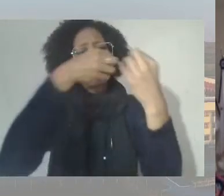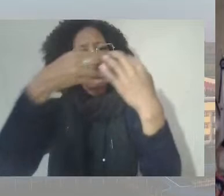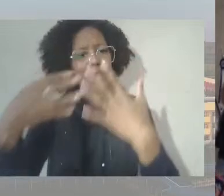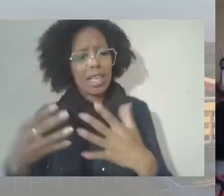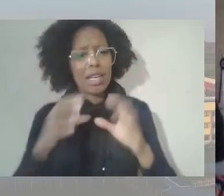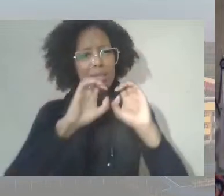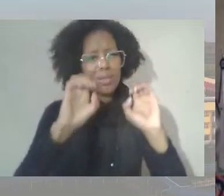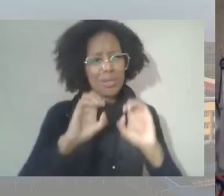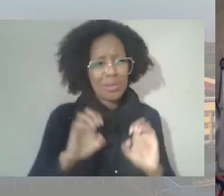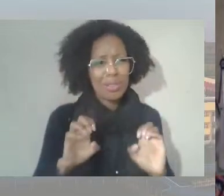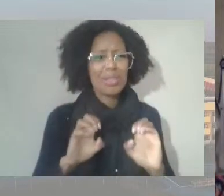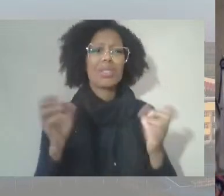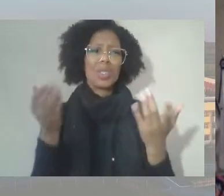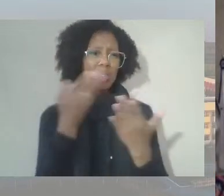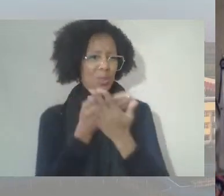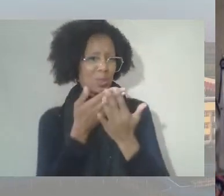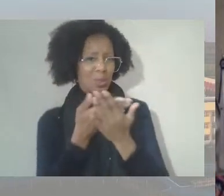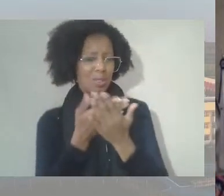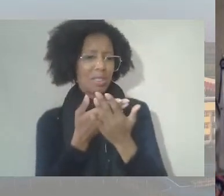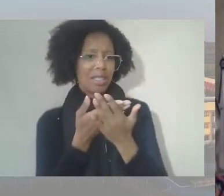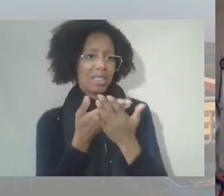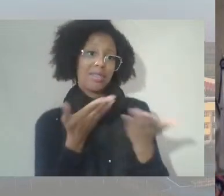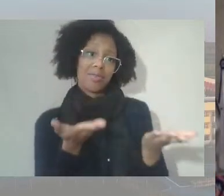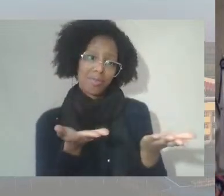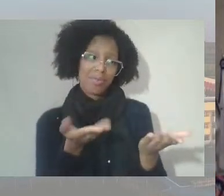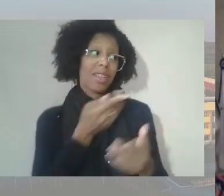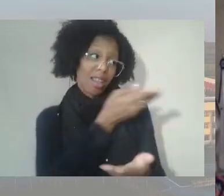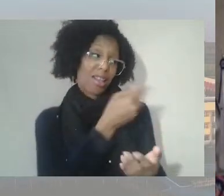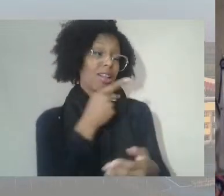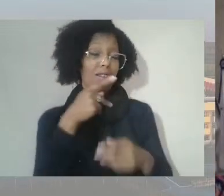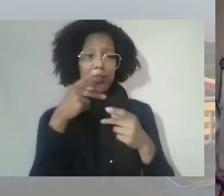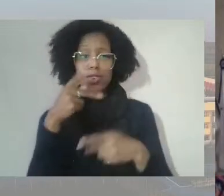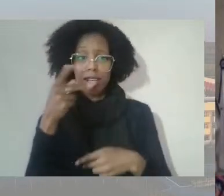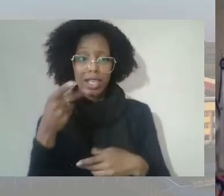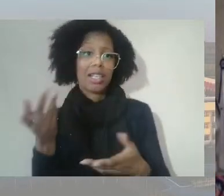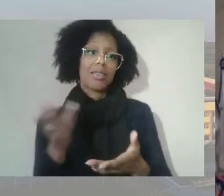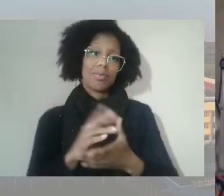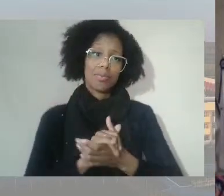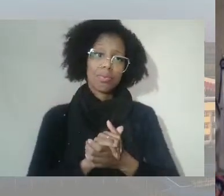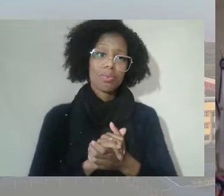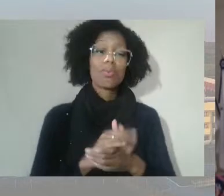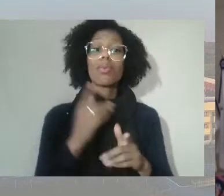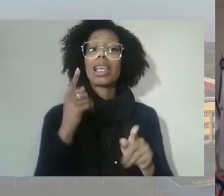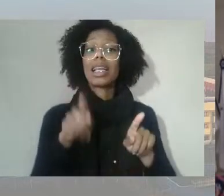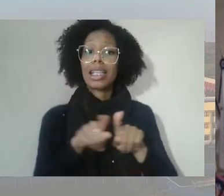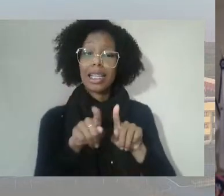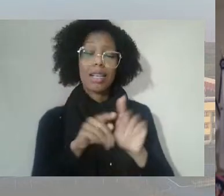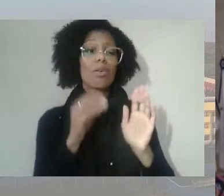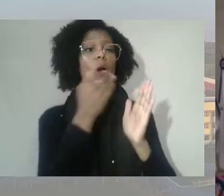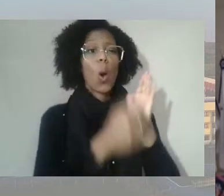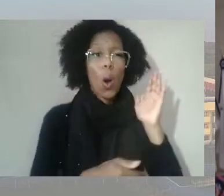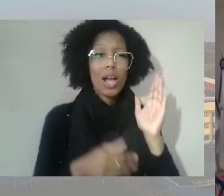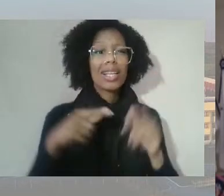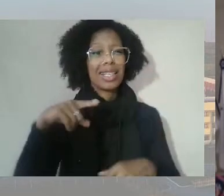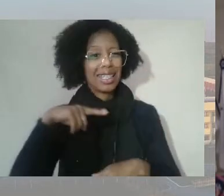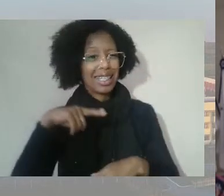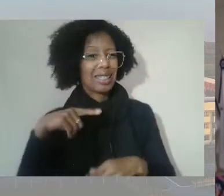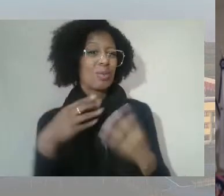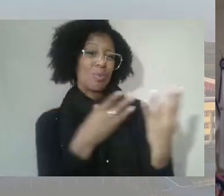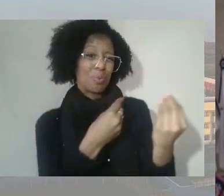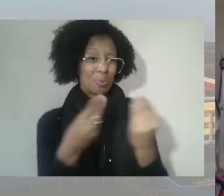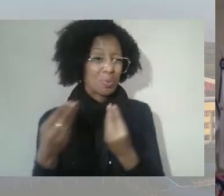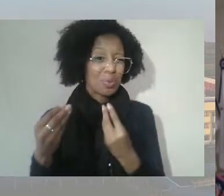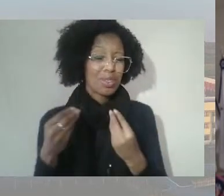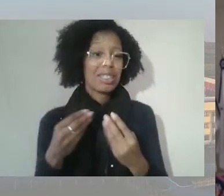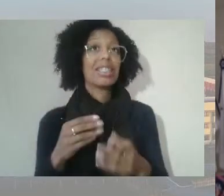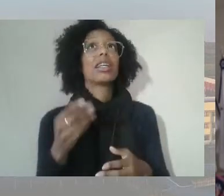da Casa dos Estudantes, fruto de sucessivos cortes nas universidades, que vem ocorrendo desde